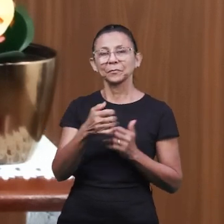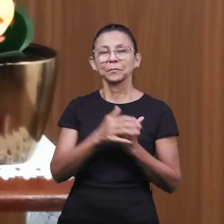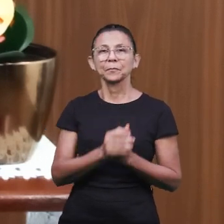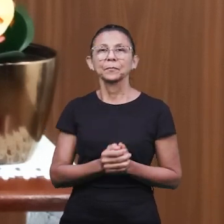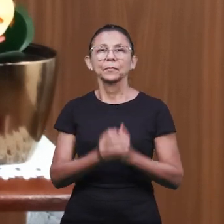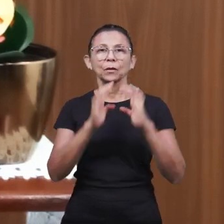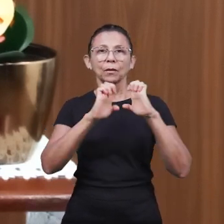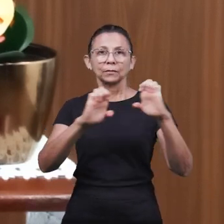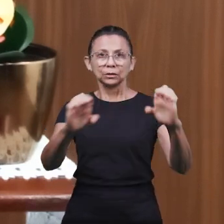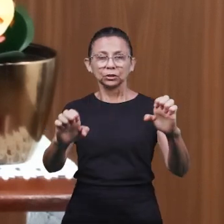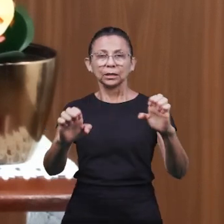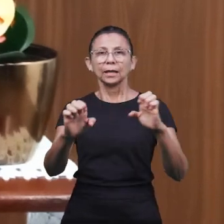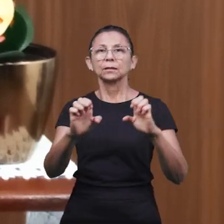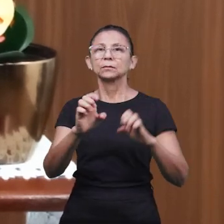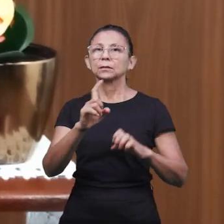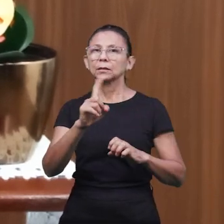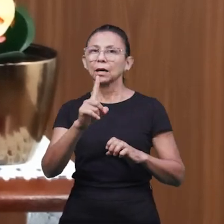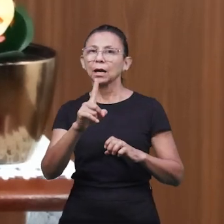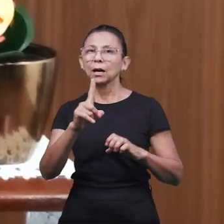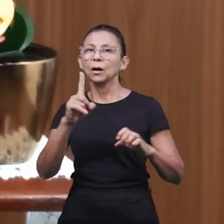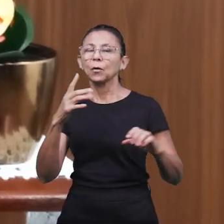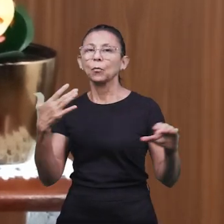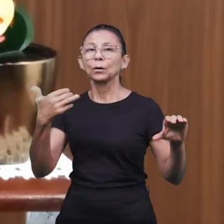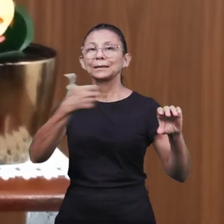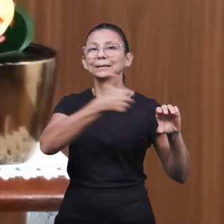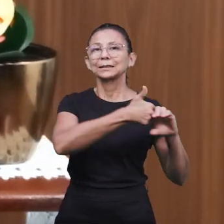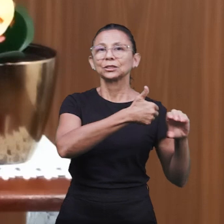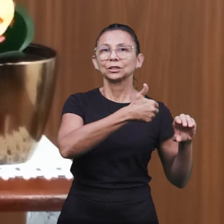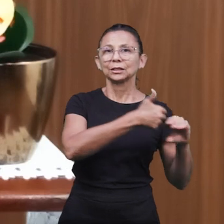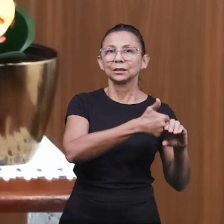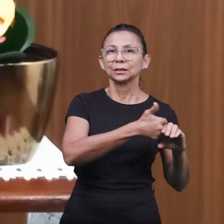o cristianismo, porque o Evangelho é eterno.